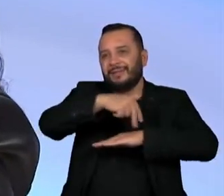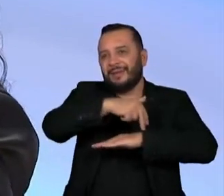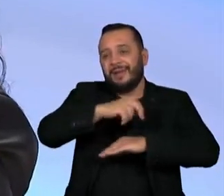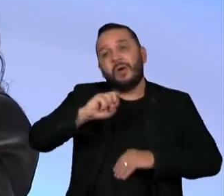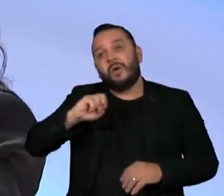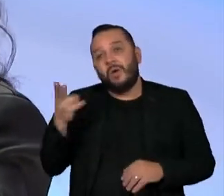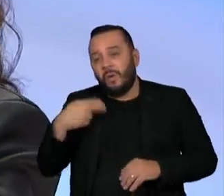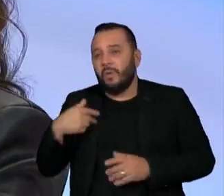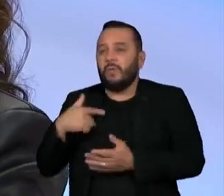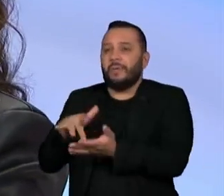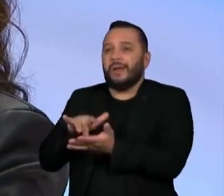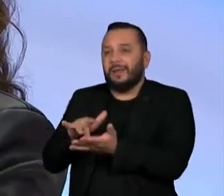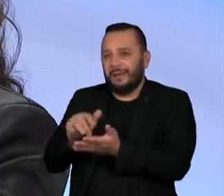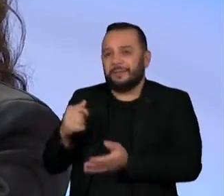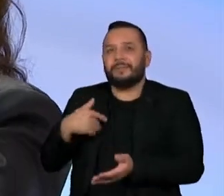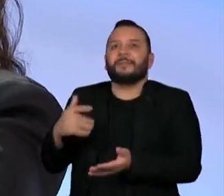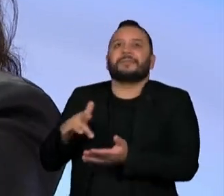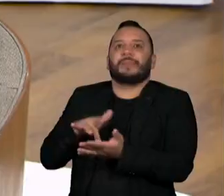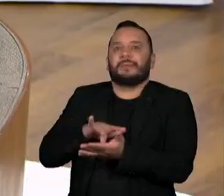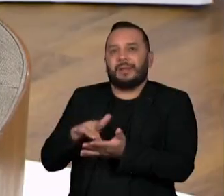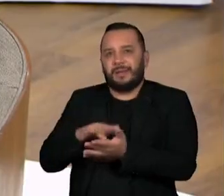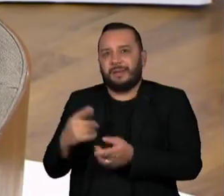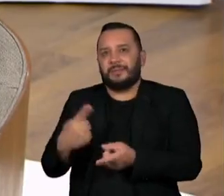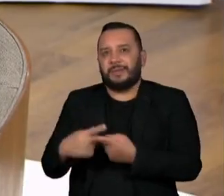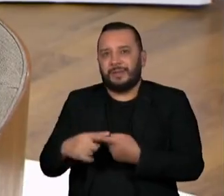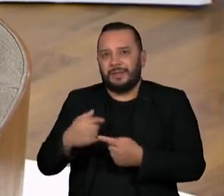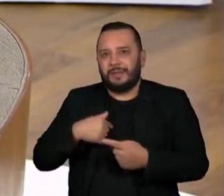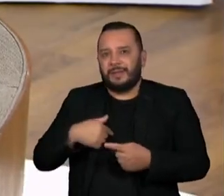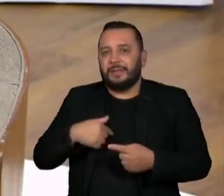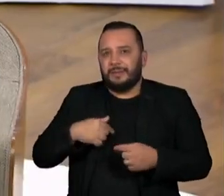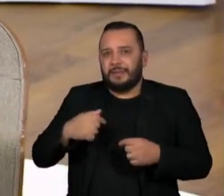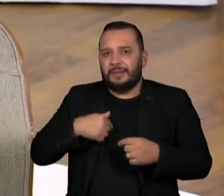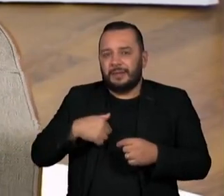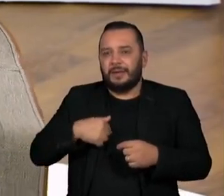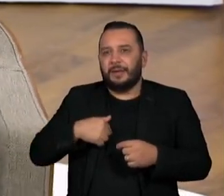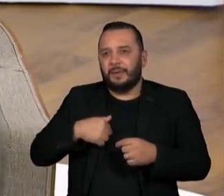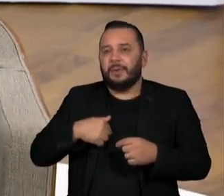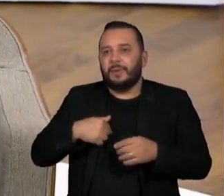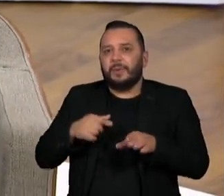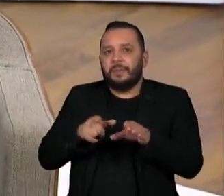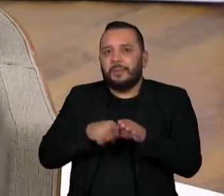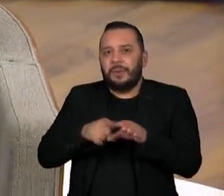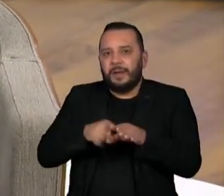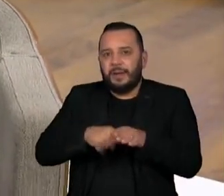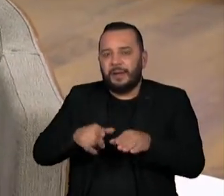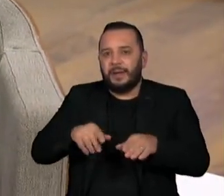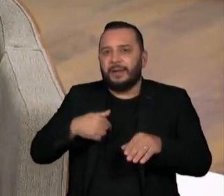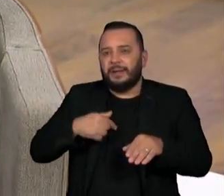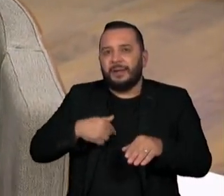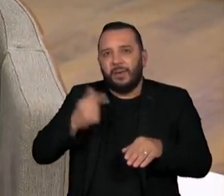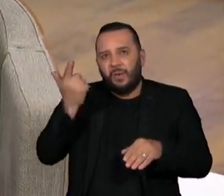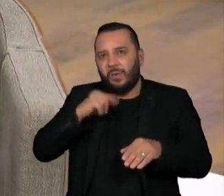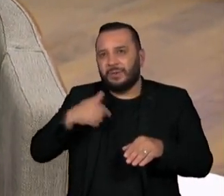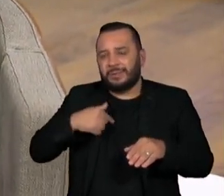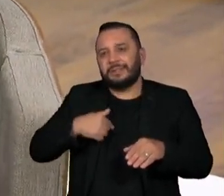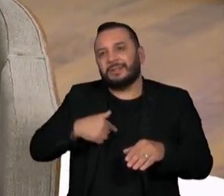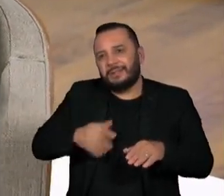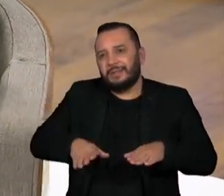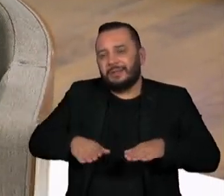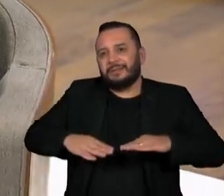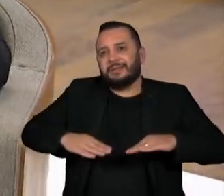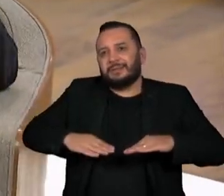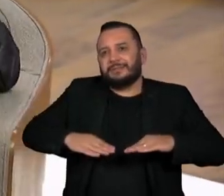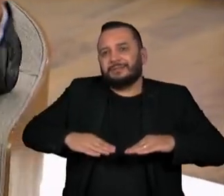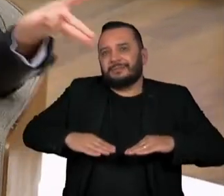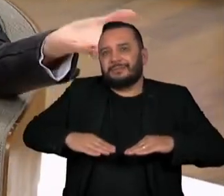balé. Porque eu fazia uma pronação, eu virava os dois pés assim, para dentro. Uhum. E isso